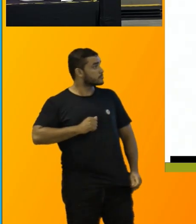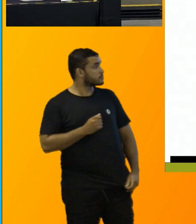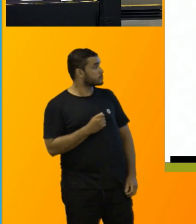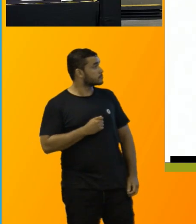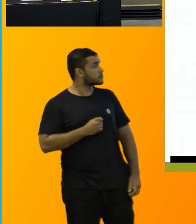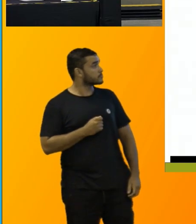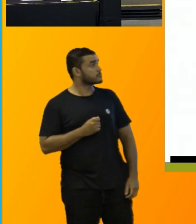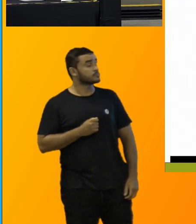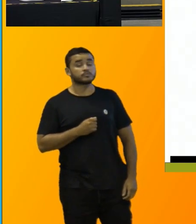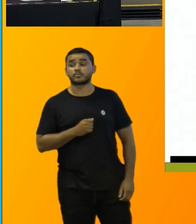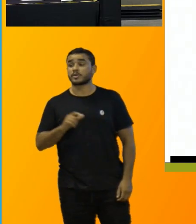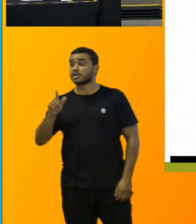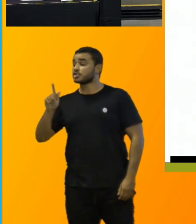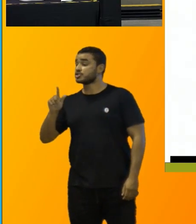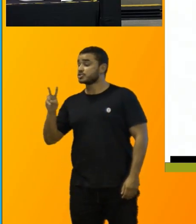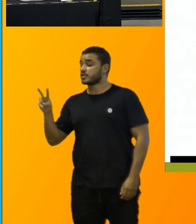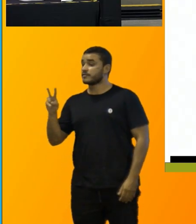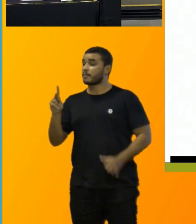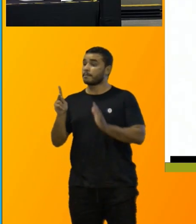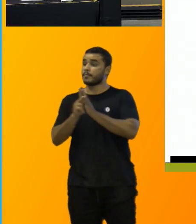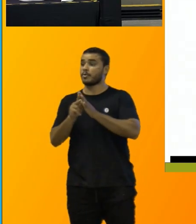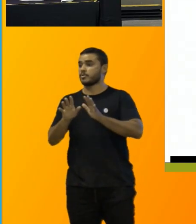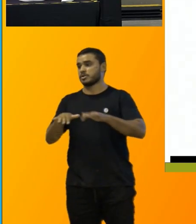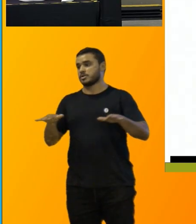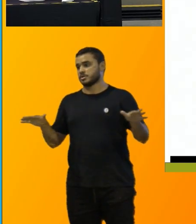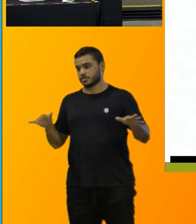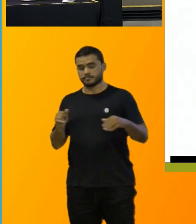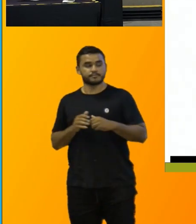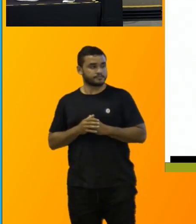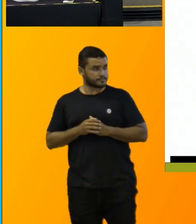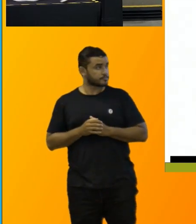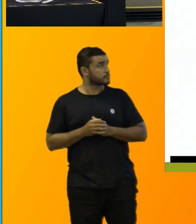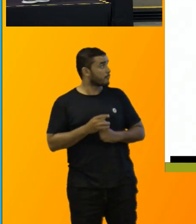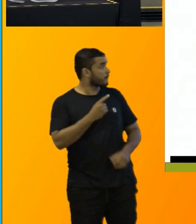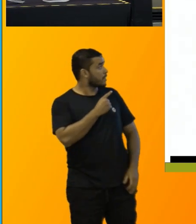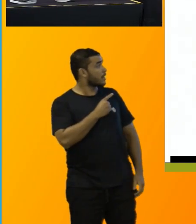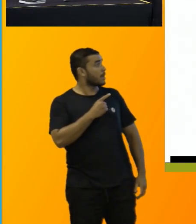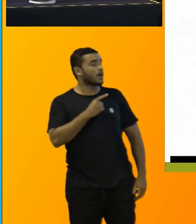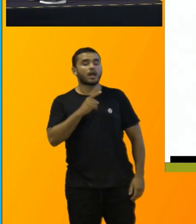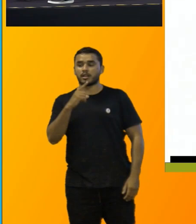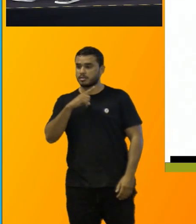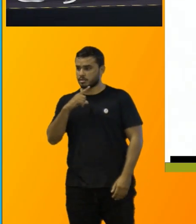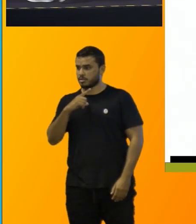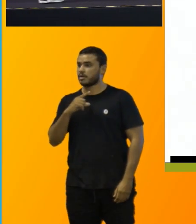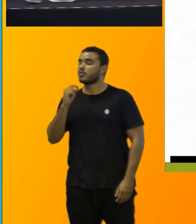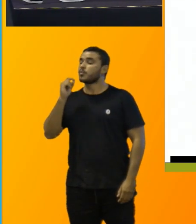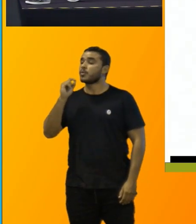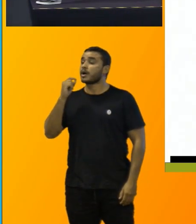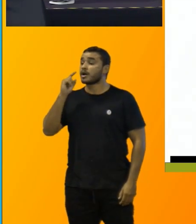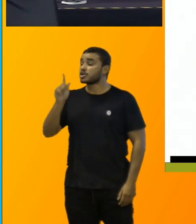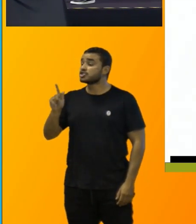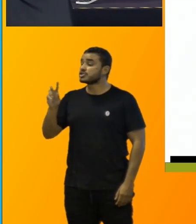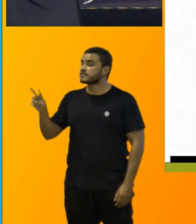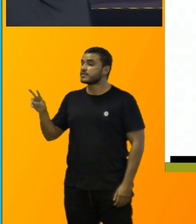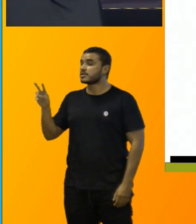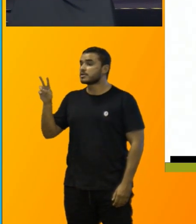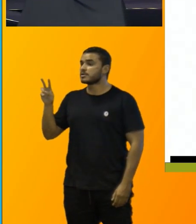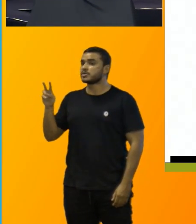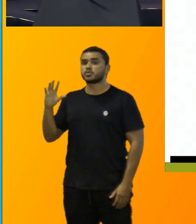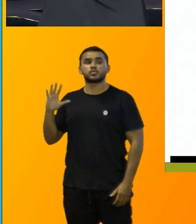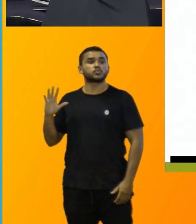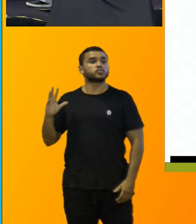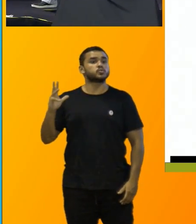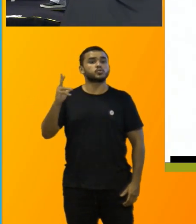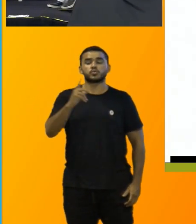lá. Getúlio para crianças. Criava-se cada vez mais a ideia de que Getúlio era o verdadeiro